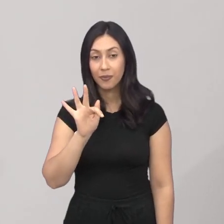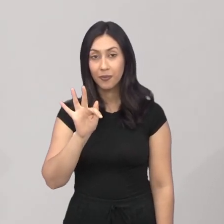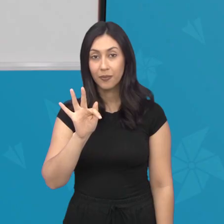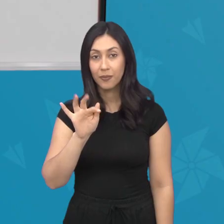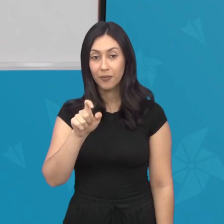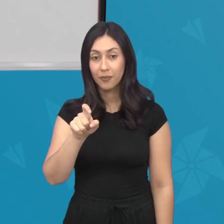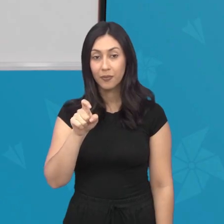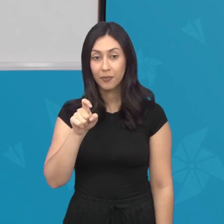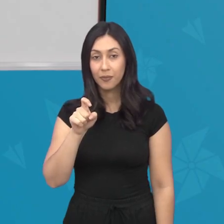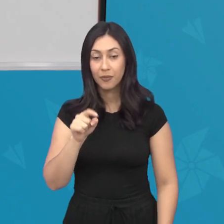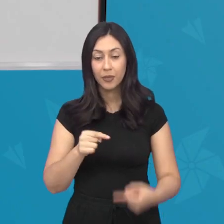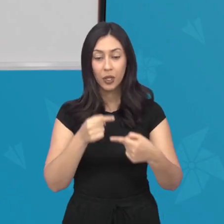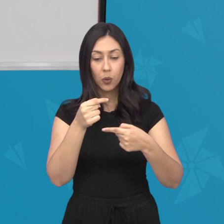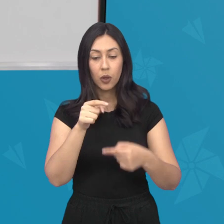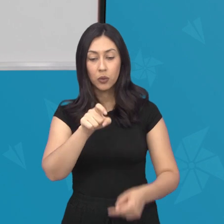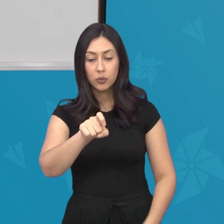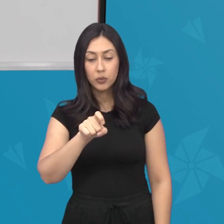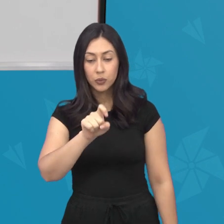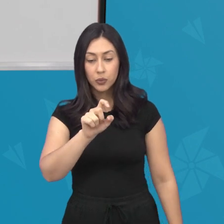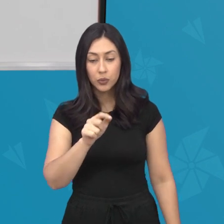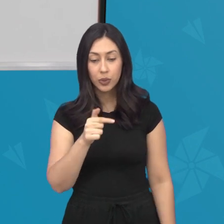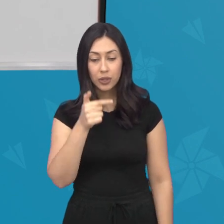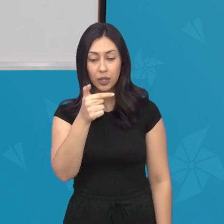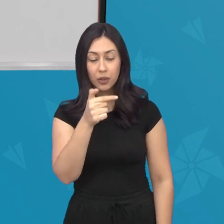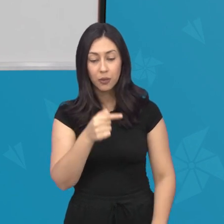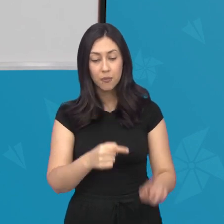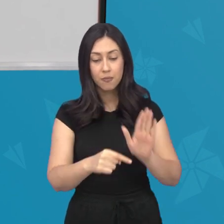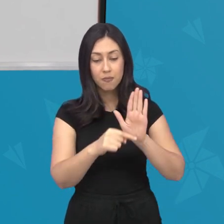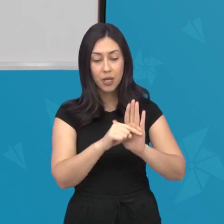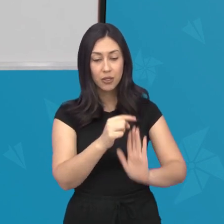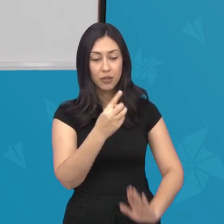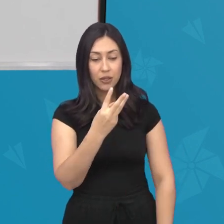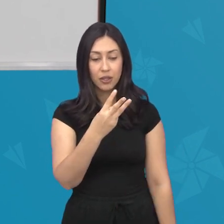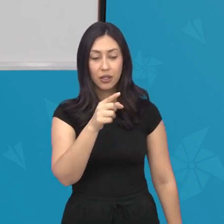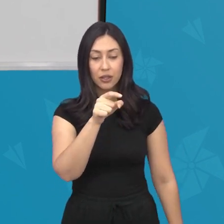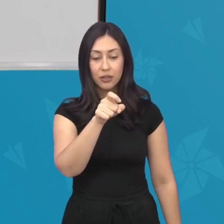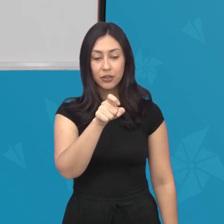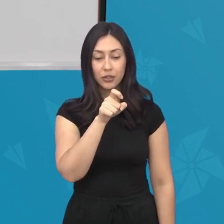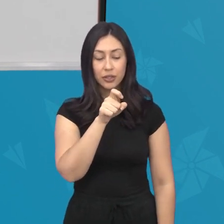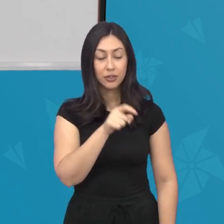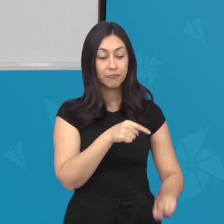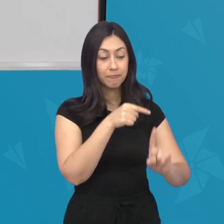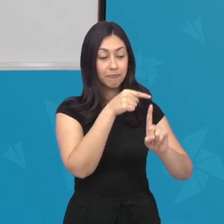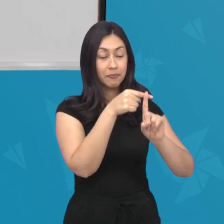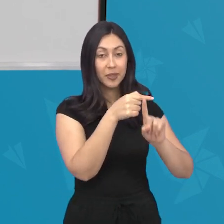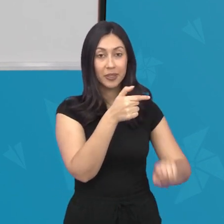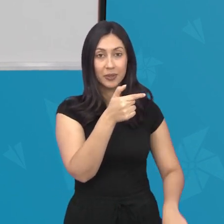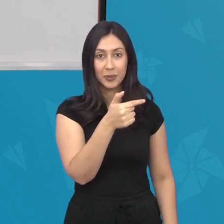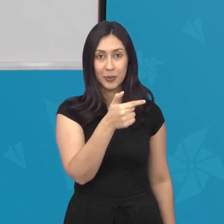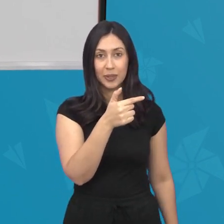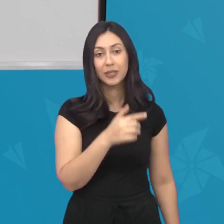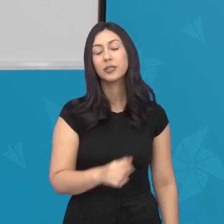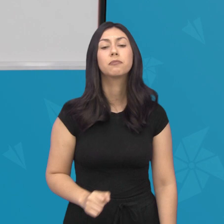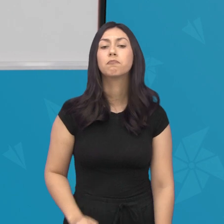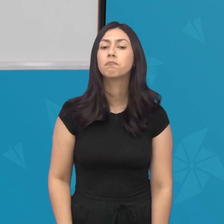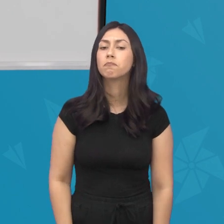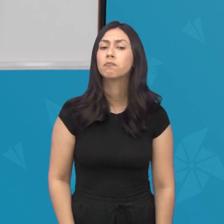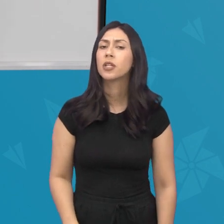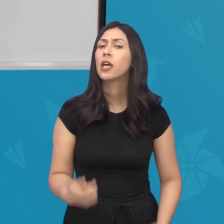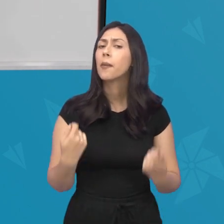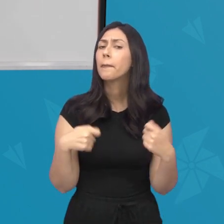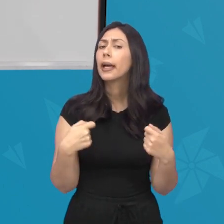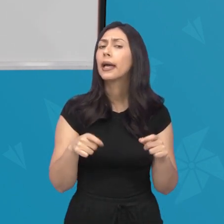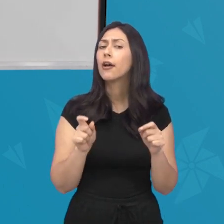x vai ser igual a x² menos 3x mais 2. O que a gente